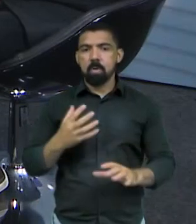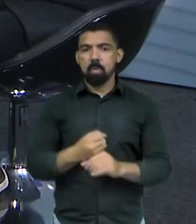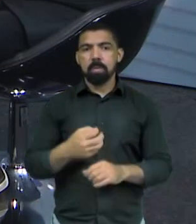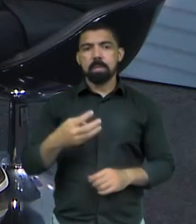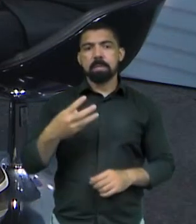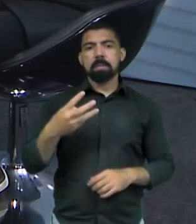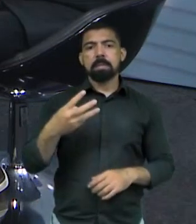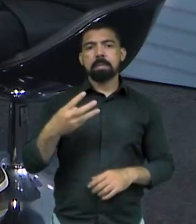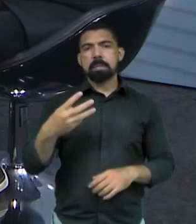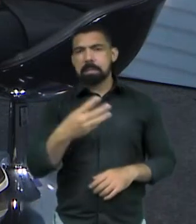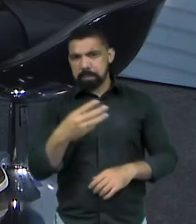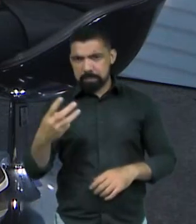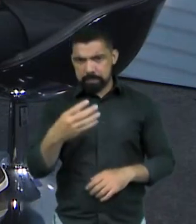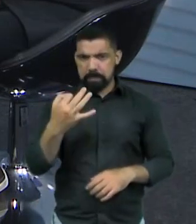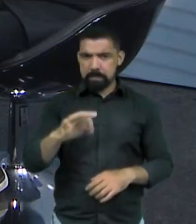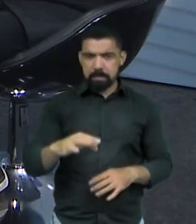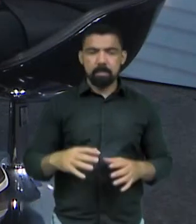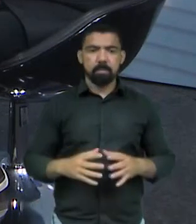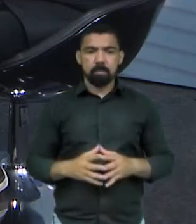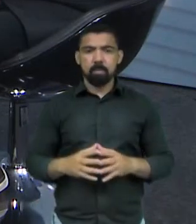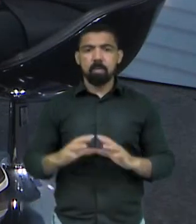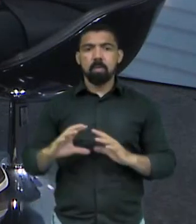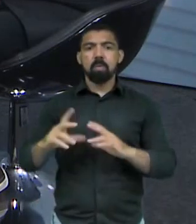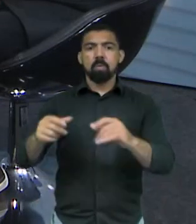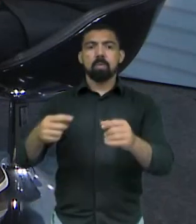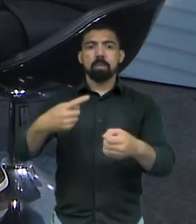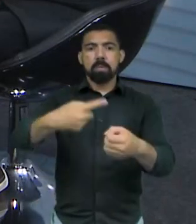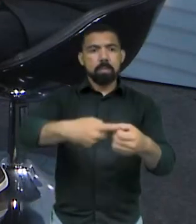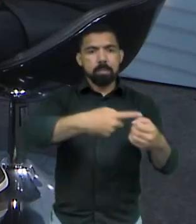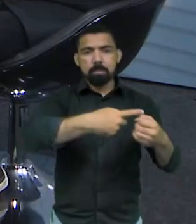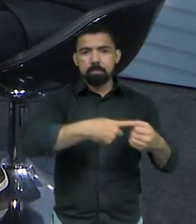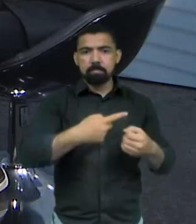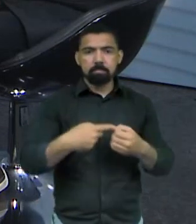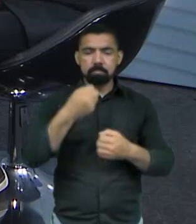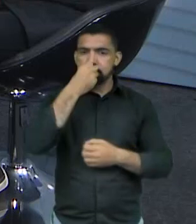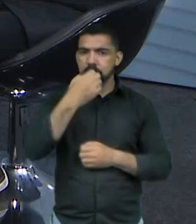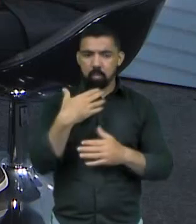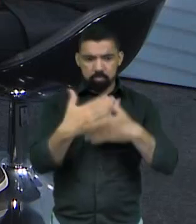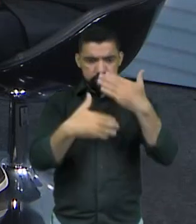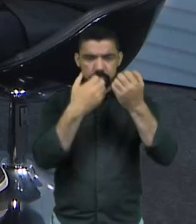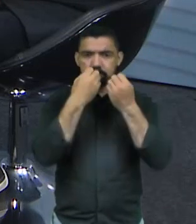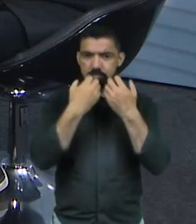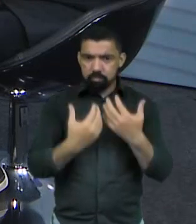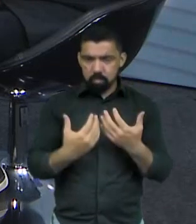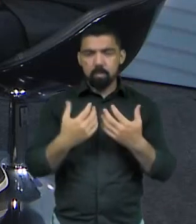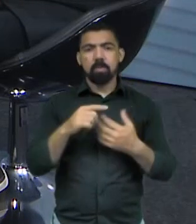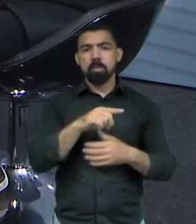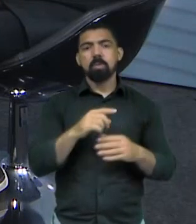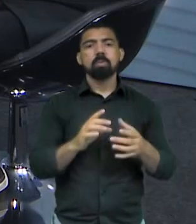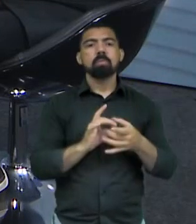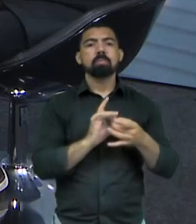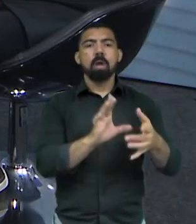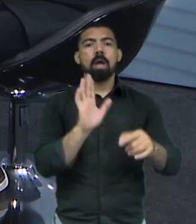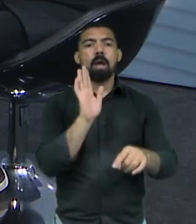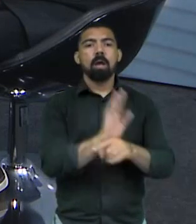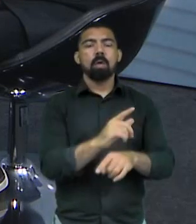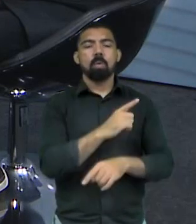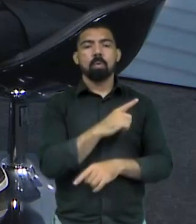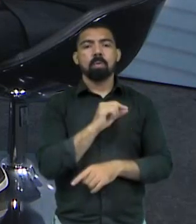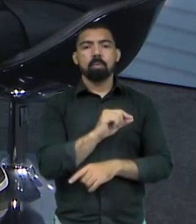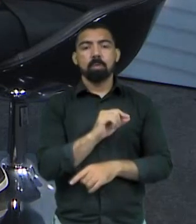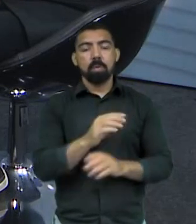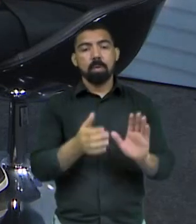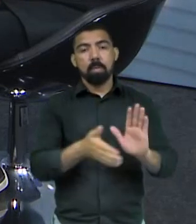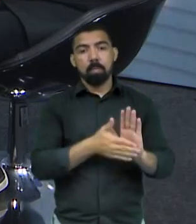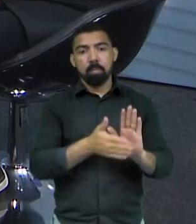32. 33. E tudo interiorizado, isso é o grande avanço. Então, isso é que permite a gente estar exatamente